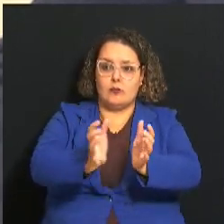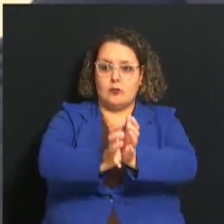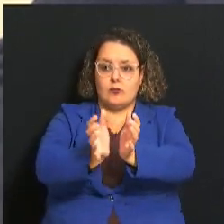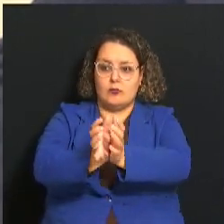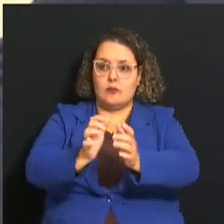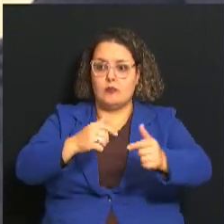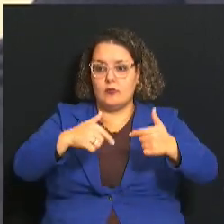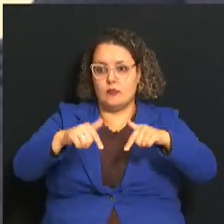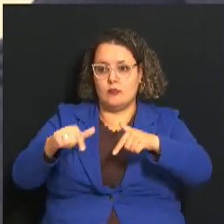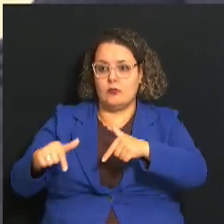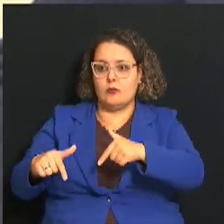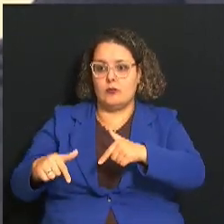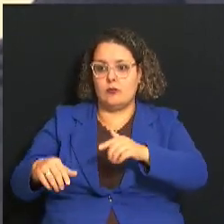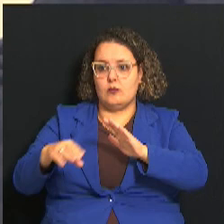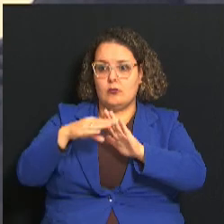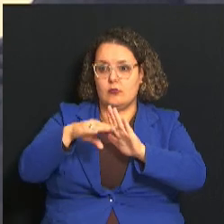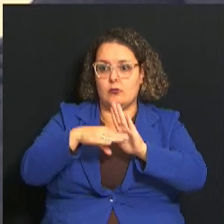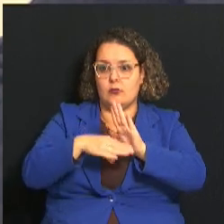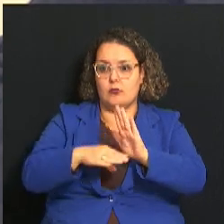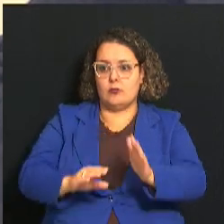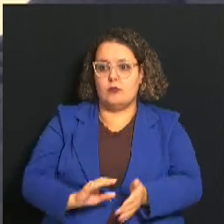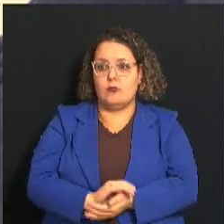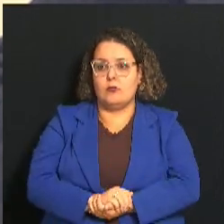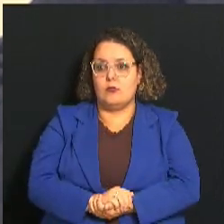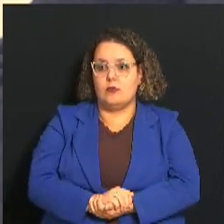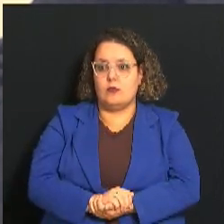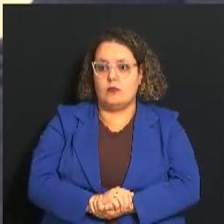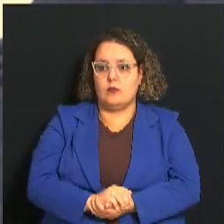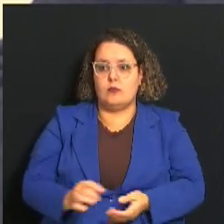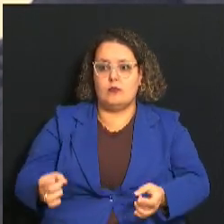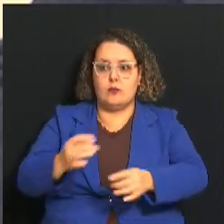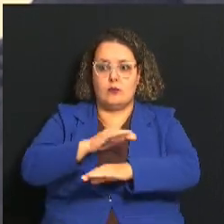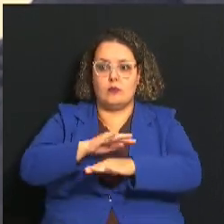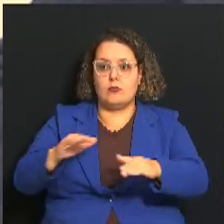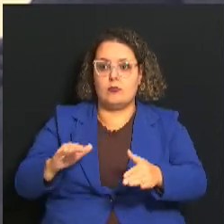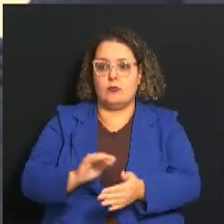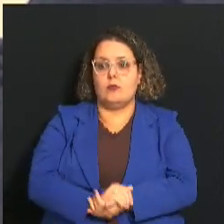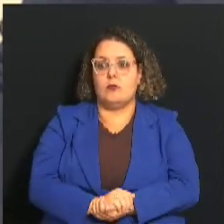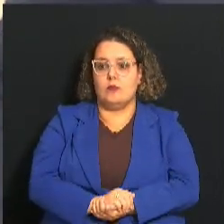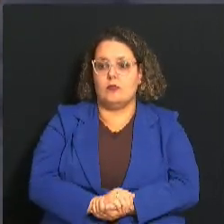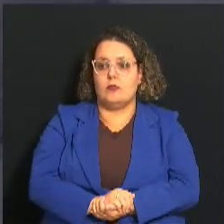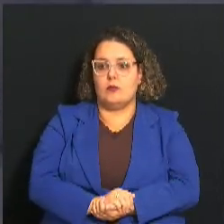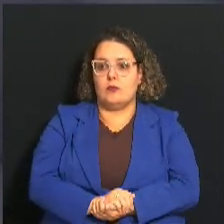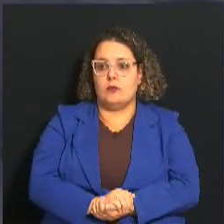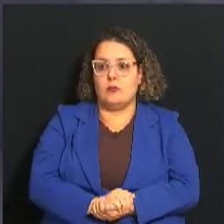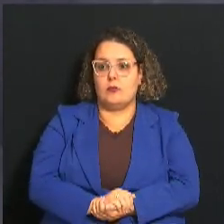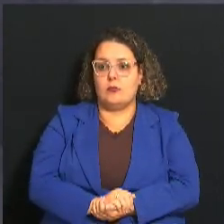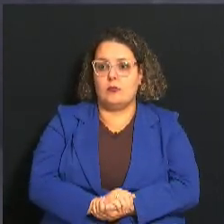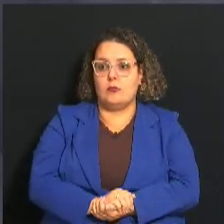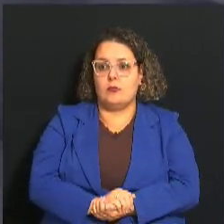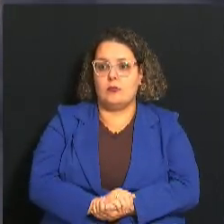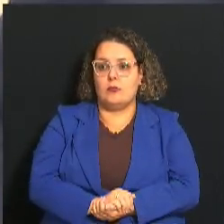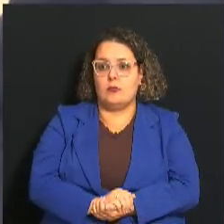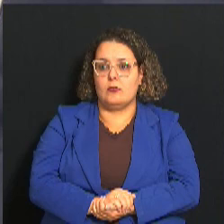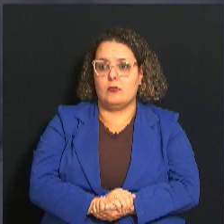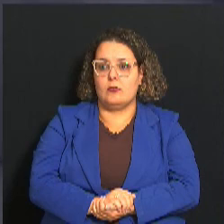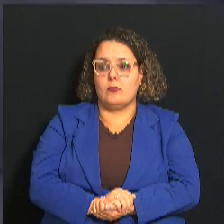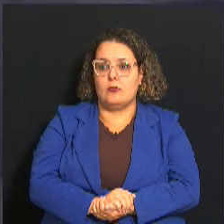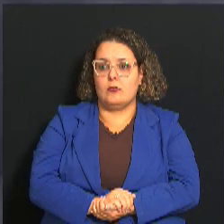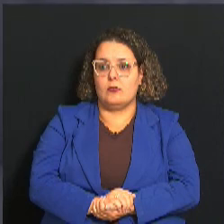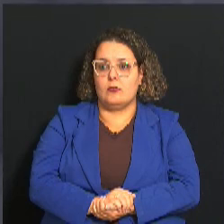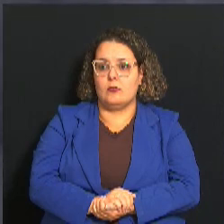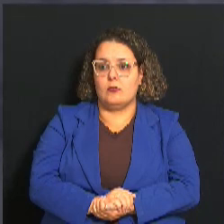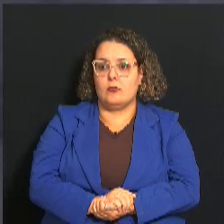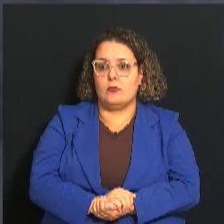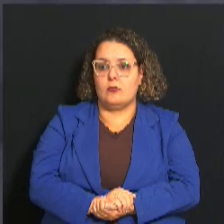até elaboração de temas, né? Gente, eu tenho que encerrar porque, olha, Se a gente... Faz tempo que